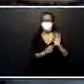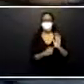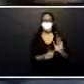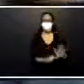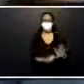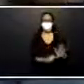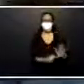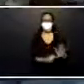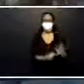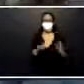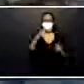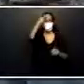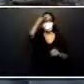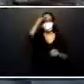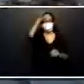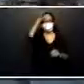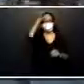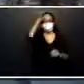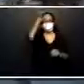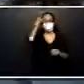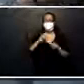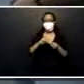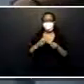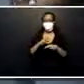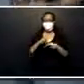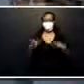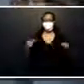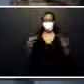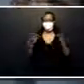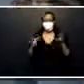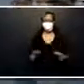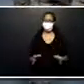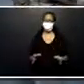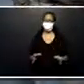humana. Então, aqui nós vamos ter a